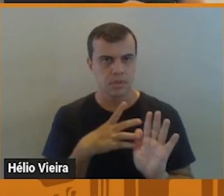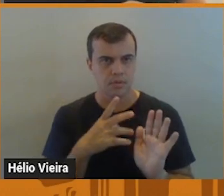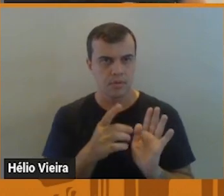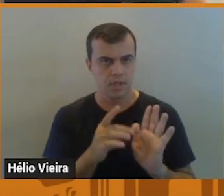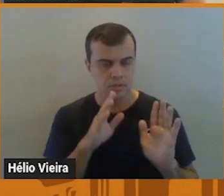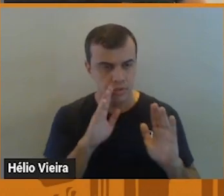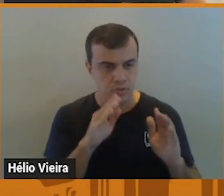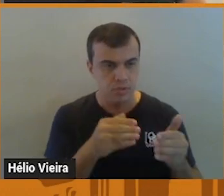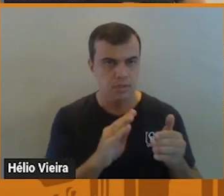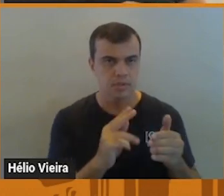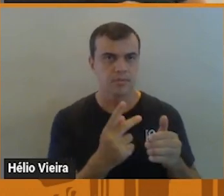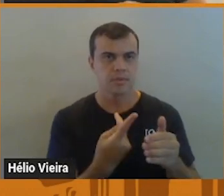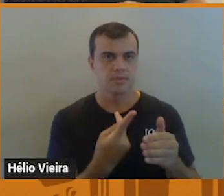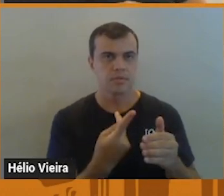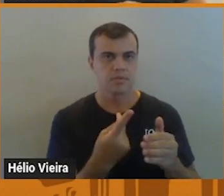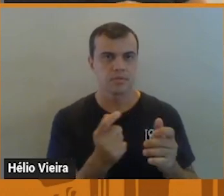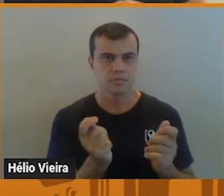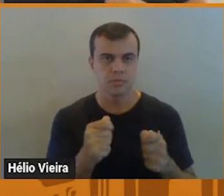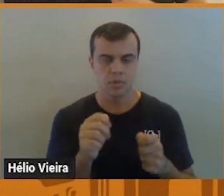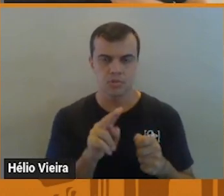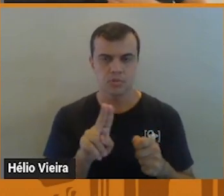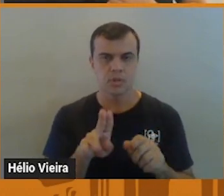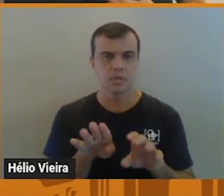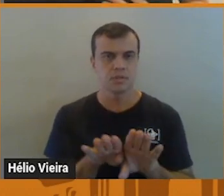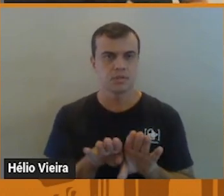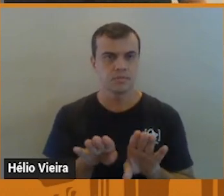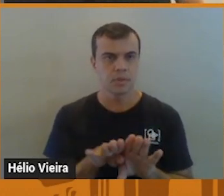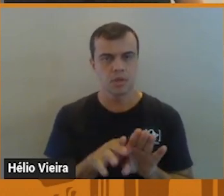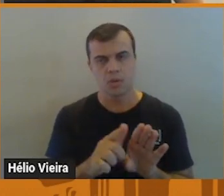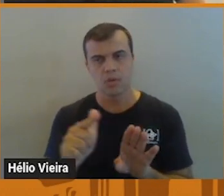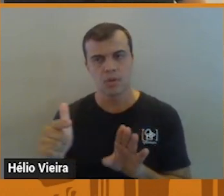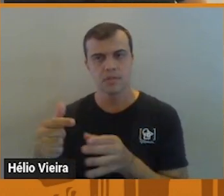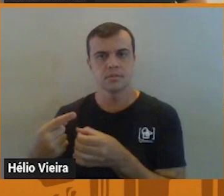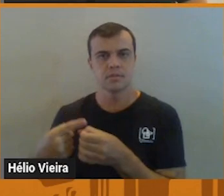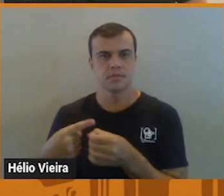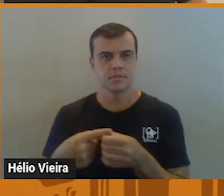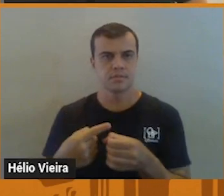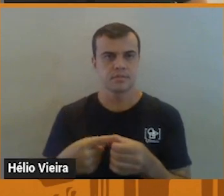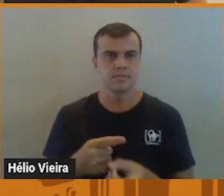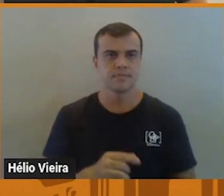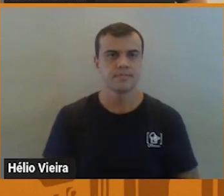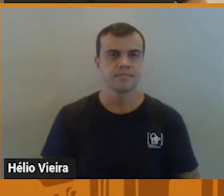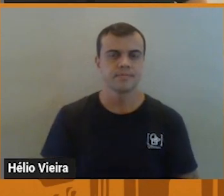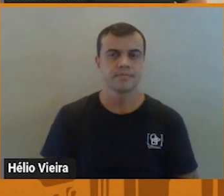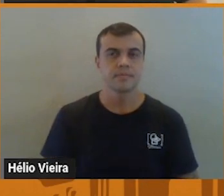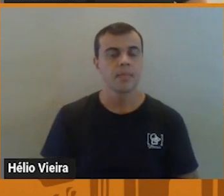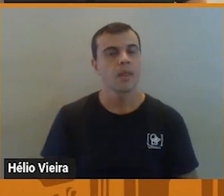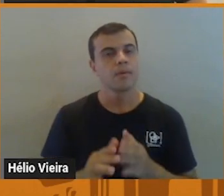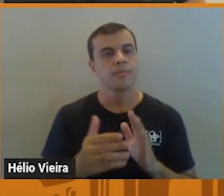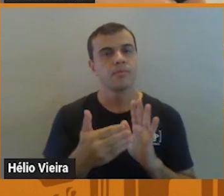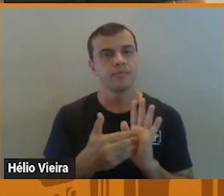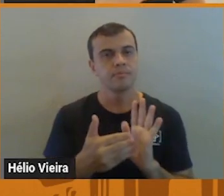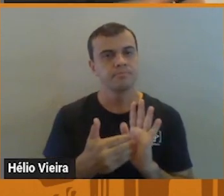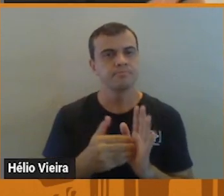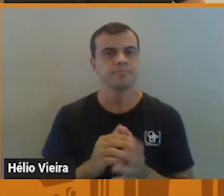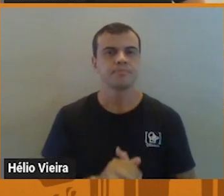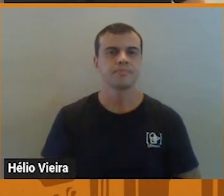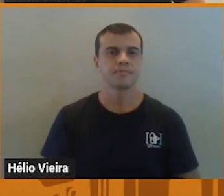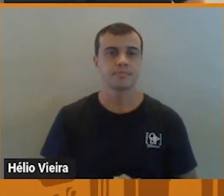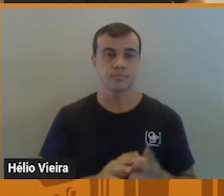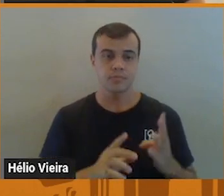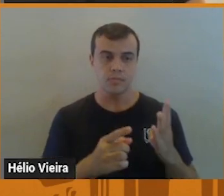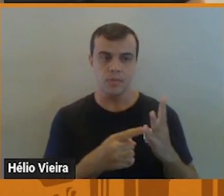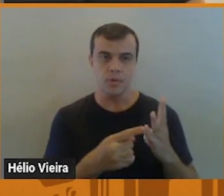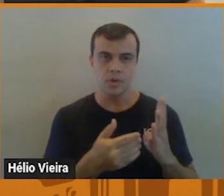direcionada para Belo Horizonte, ela também pode ser usada em outras cidades, né? E, por fim, a quarta e